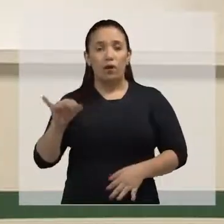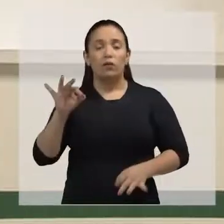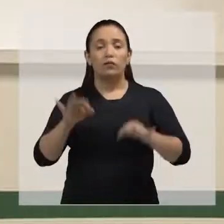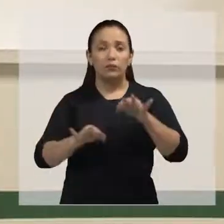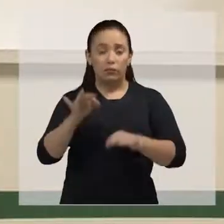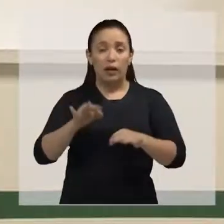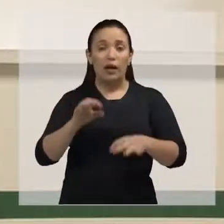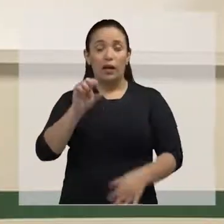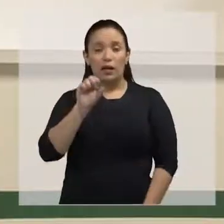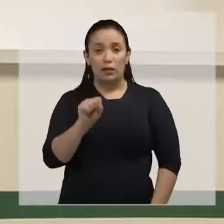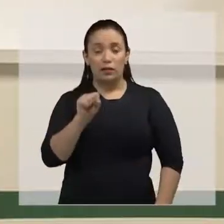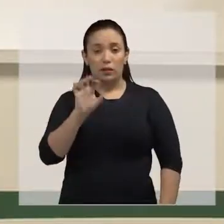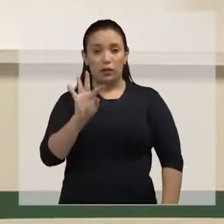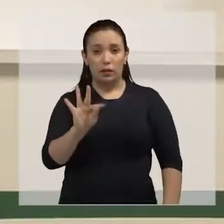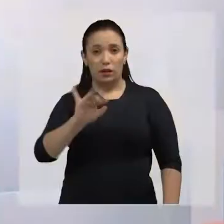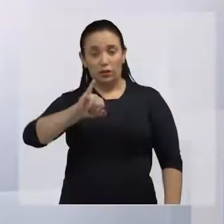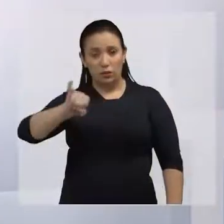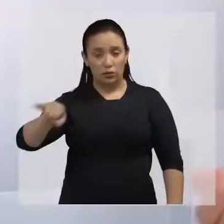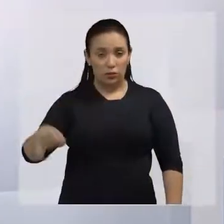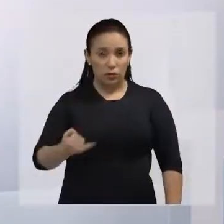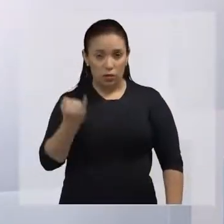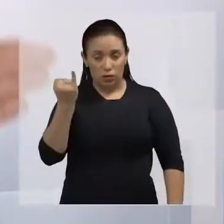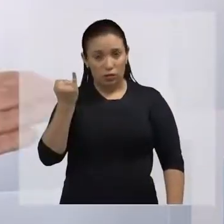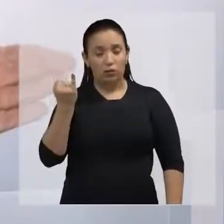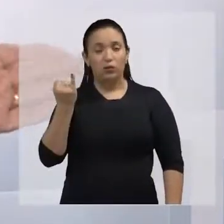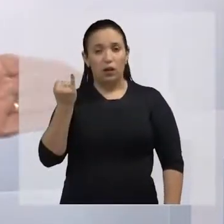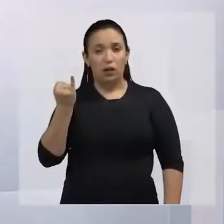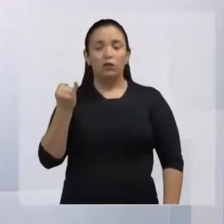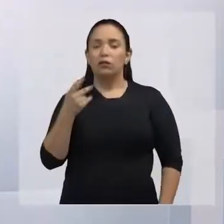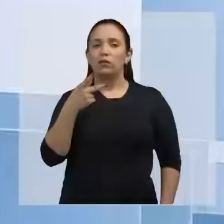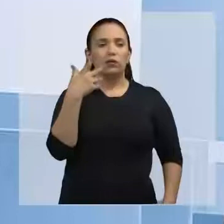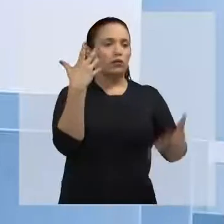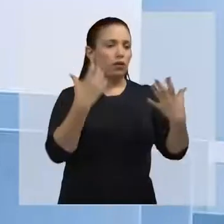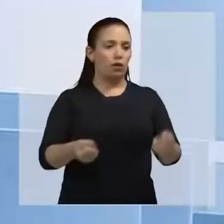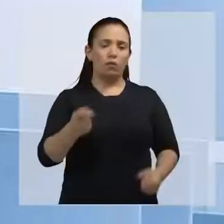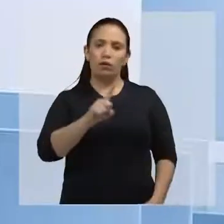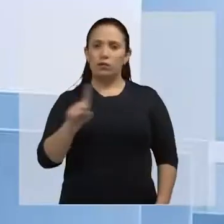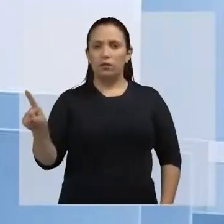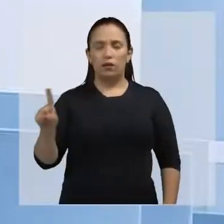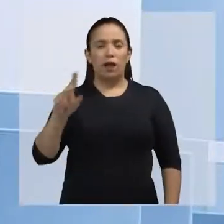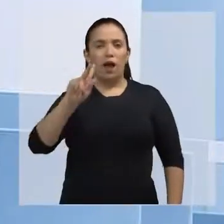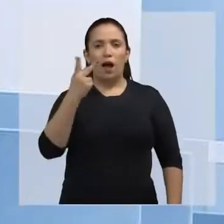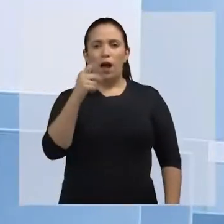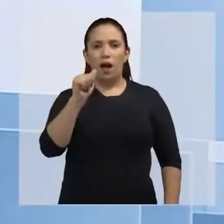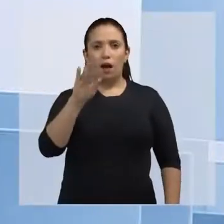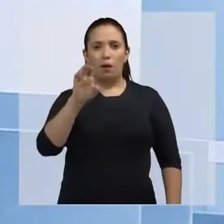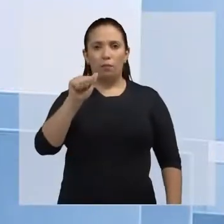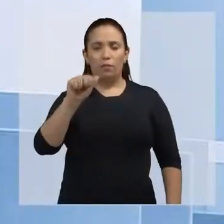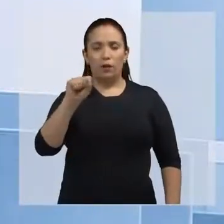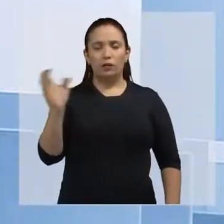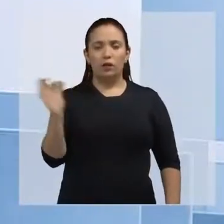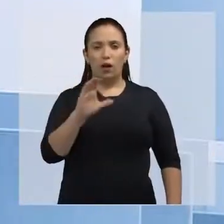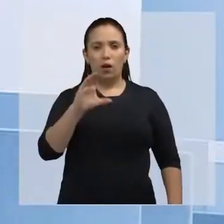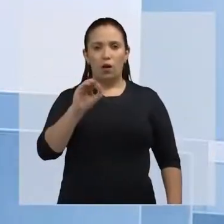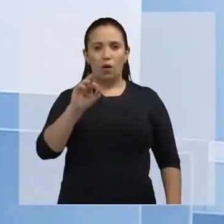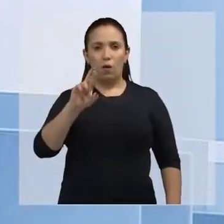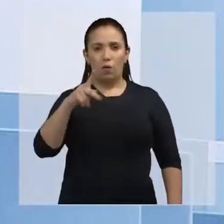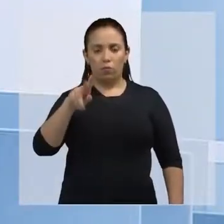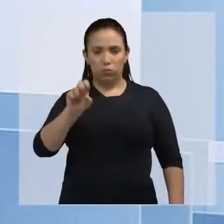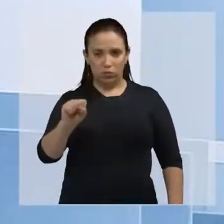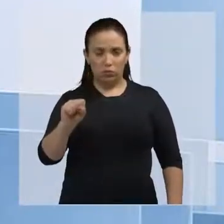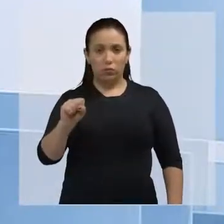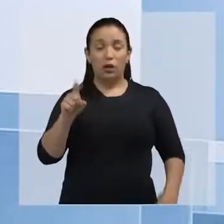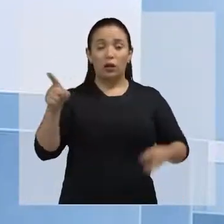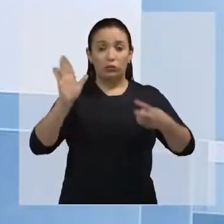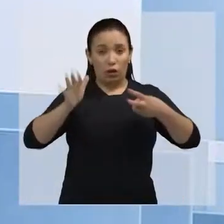dos embargos. E o STJ tendo E o STJ razão. já tendo negado o habeas corpus, o STJ já tendo negado o habeas corpus, julgado em